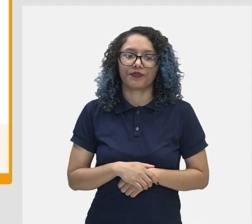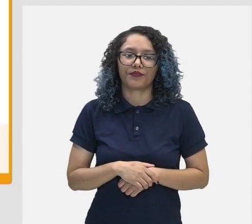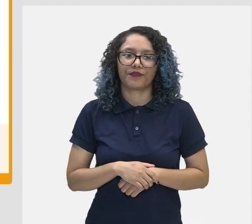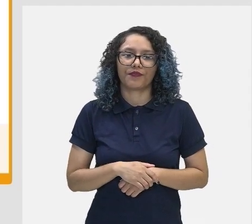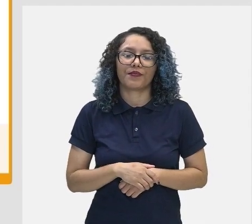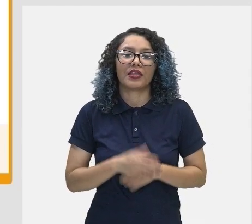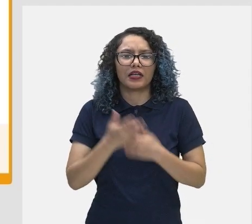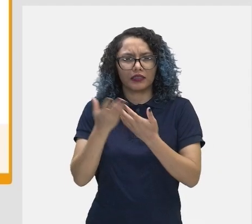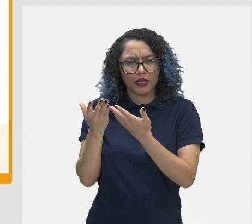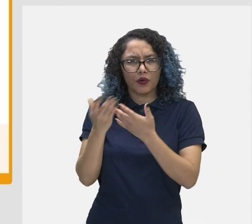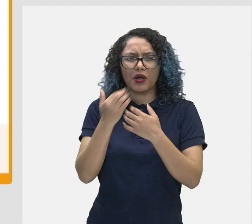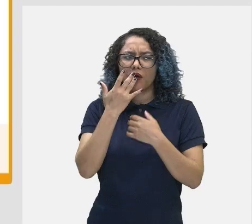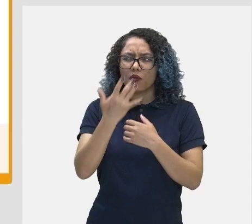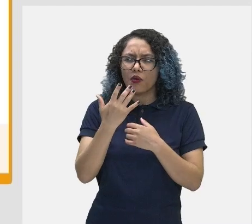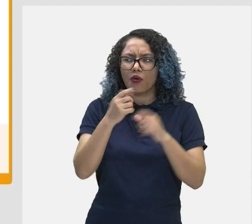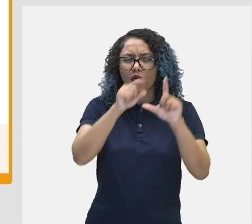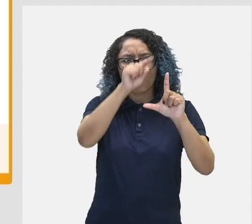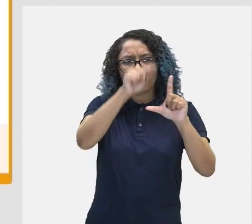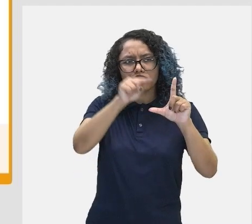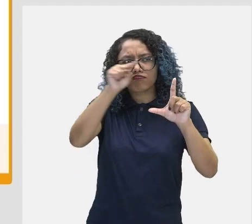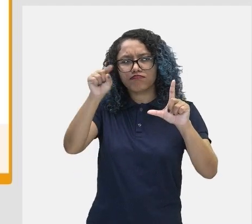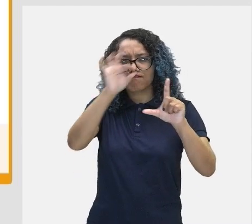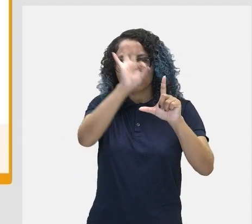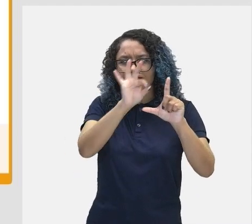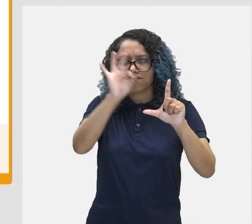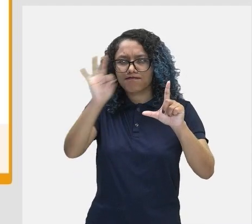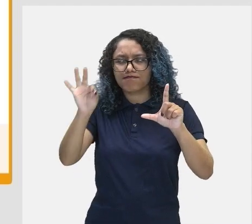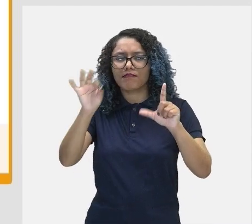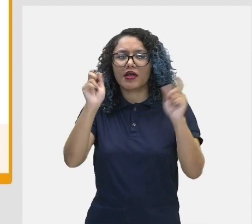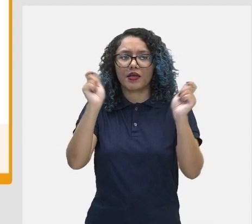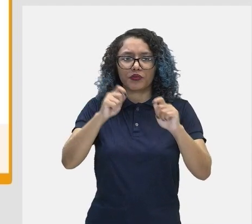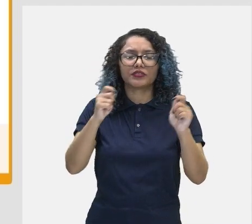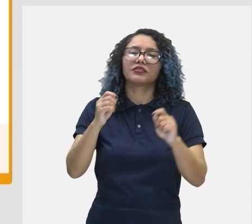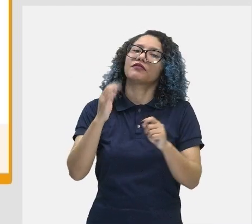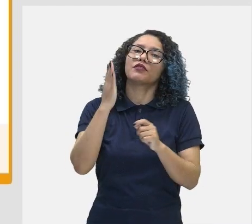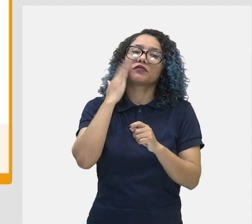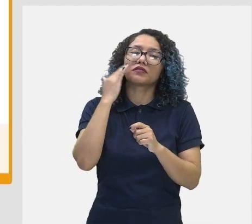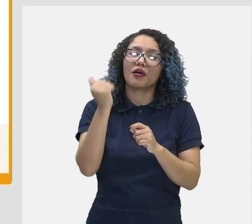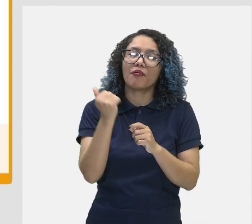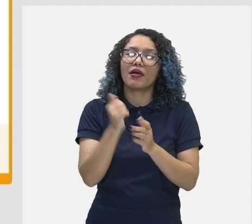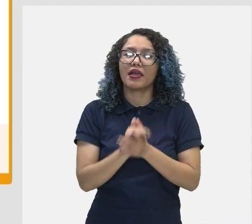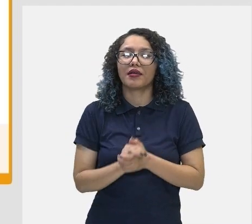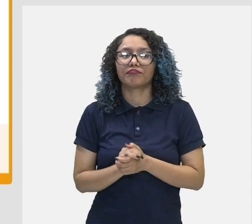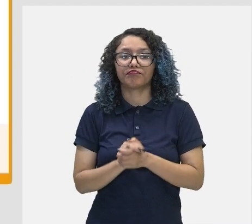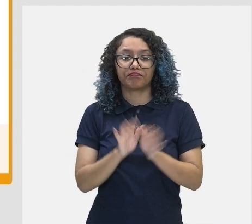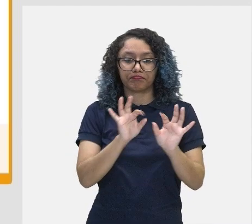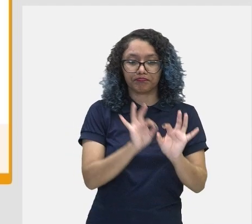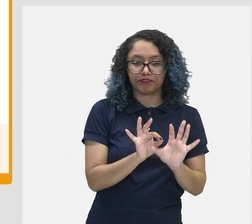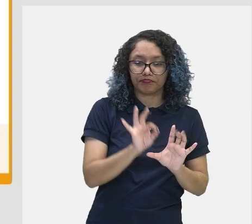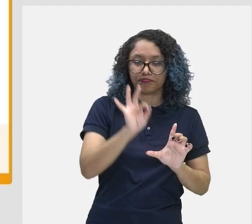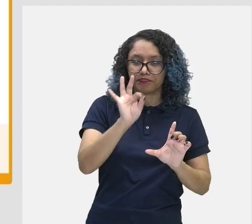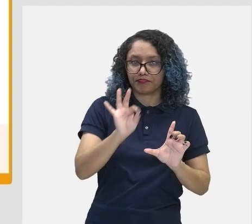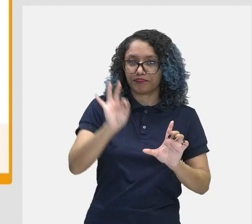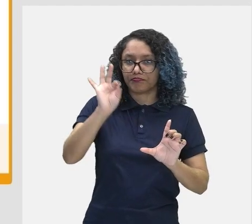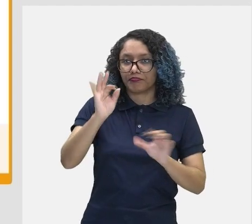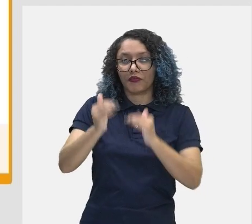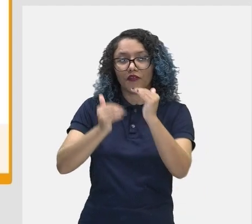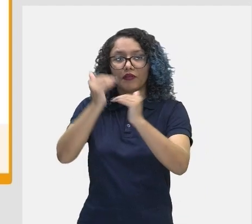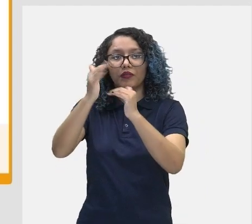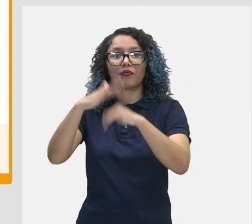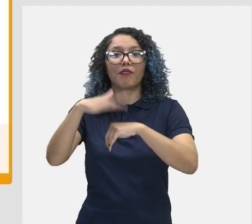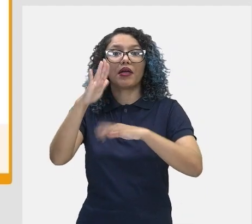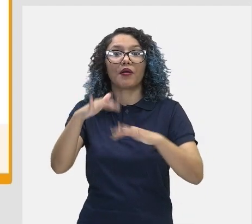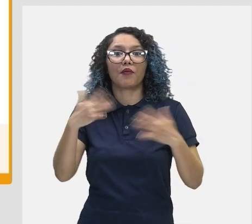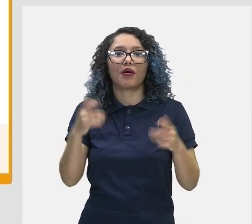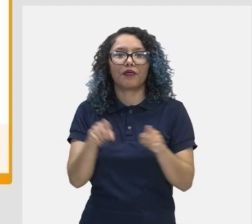e com as linhas, é possível verificar qual é o que tem a maior evolução, tá certo? E quem também